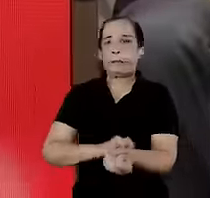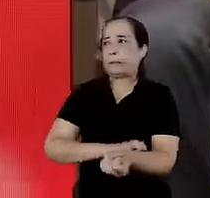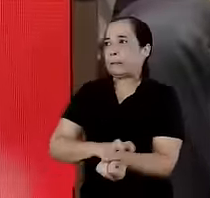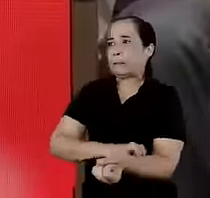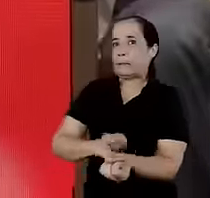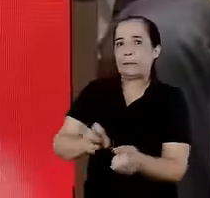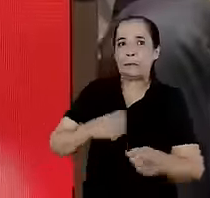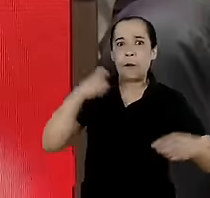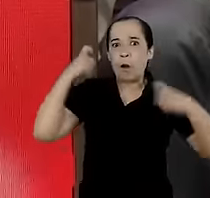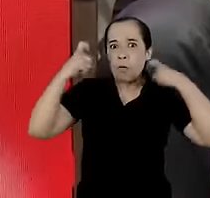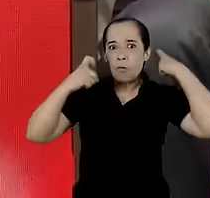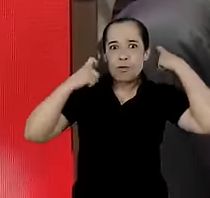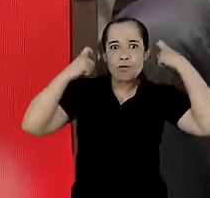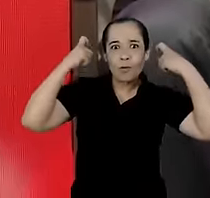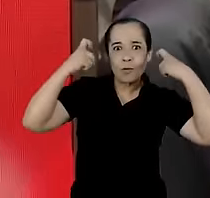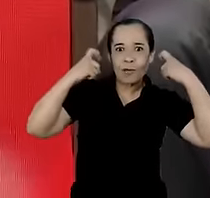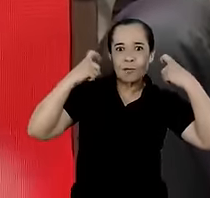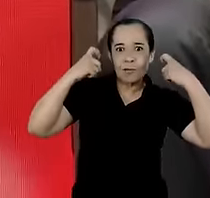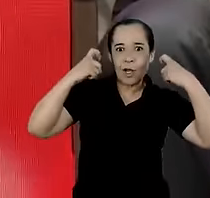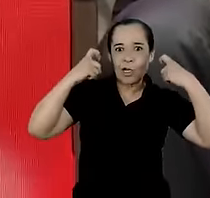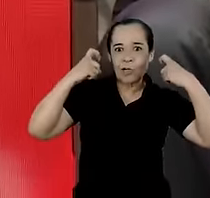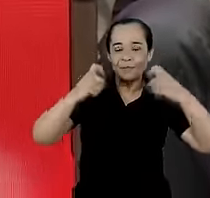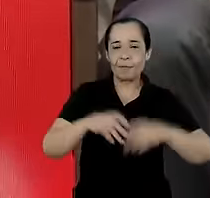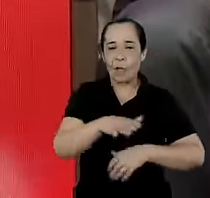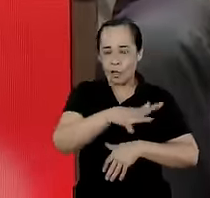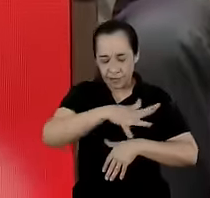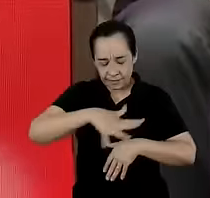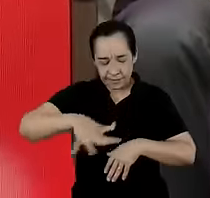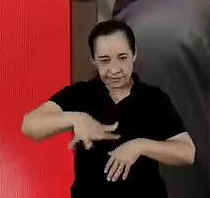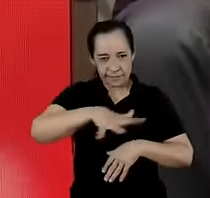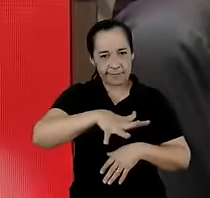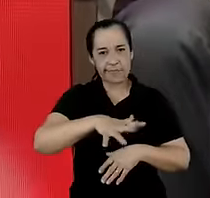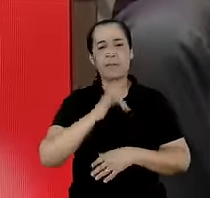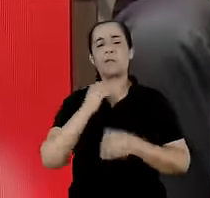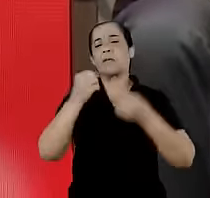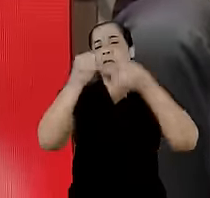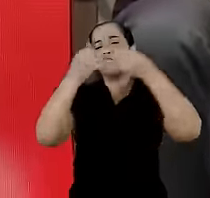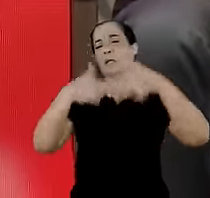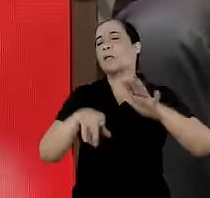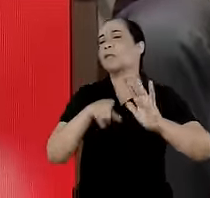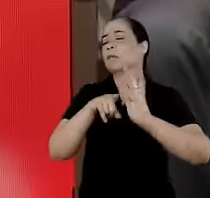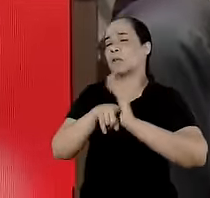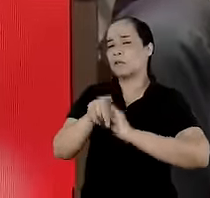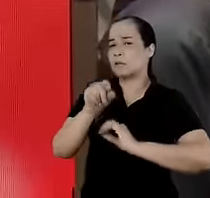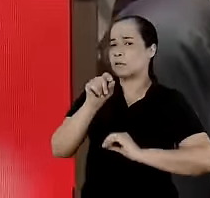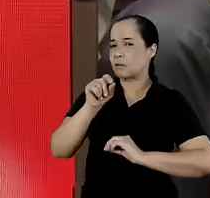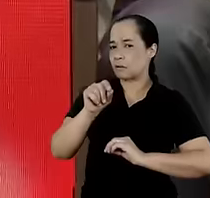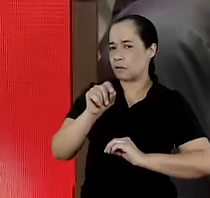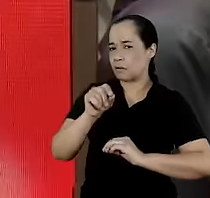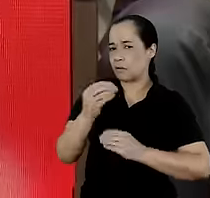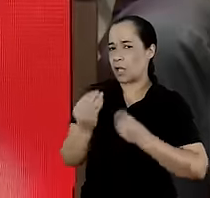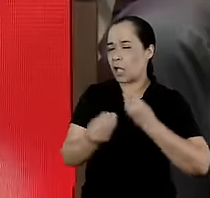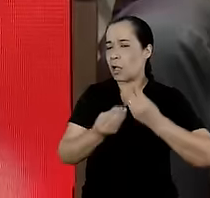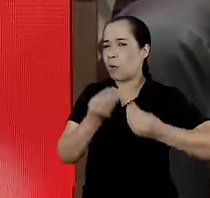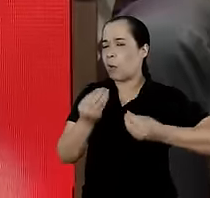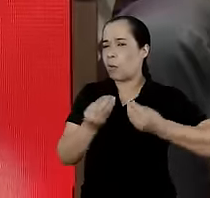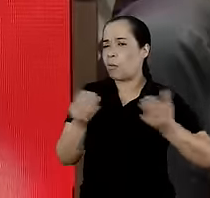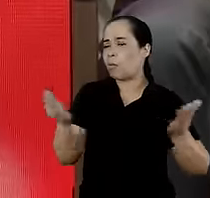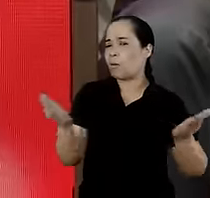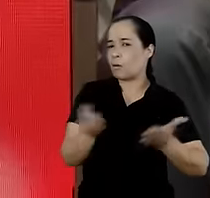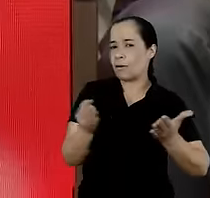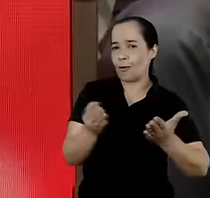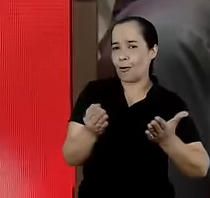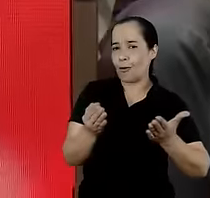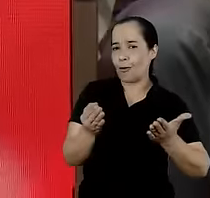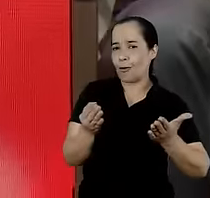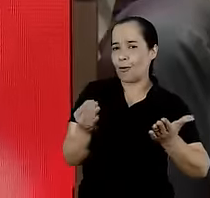uma forma geral e dito isso a grande pergunta é como fica essa taxa de juros americana